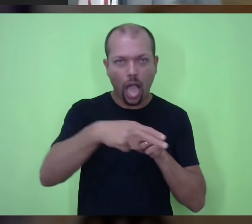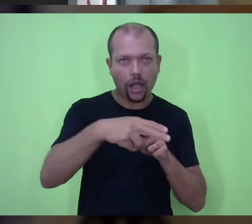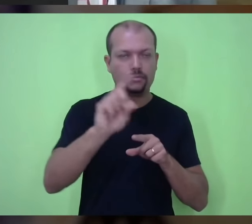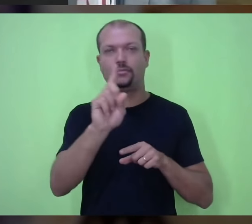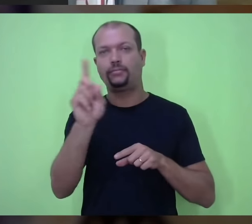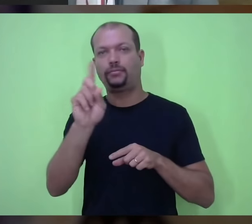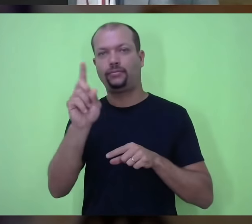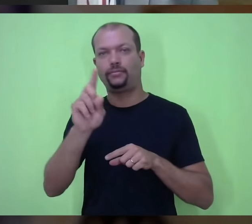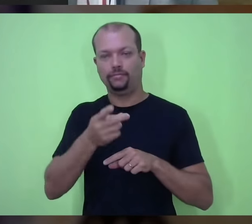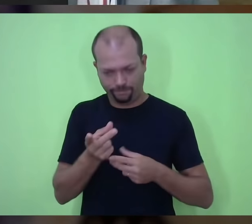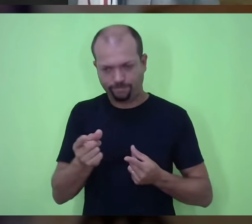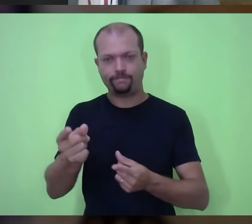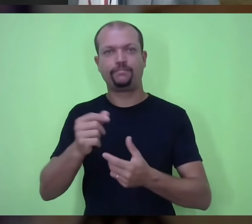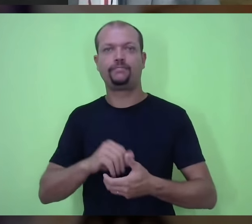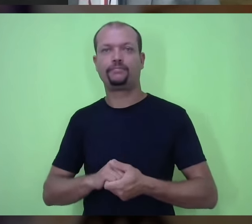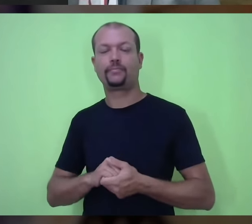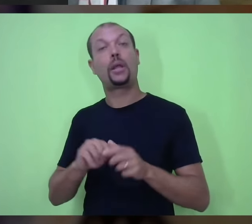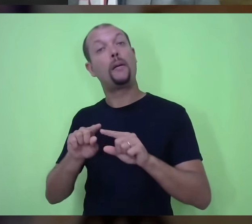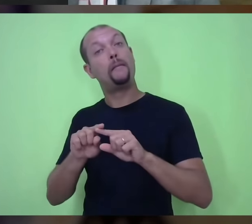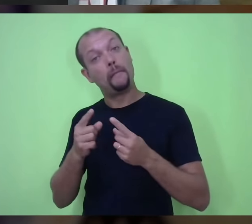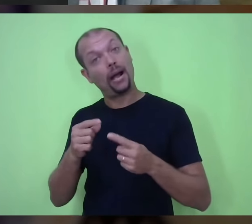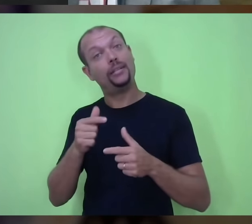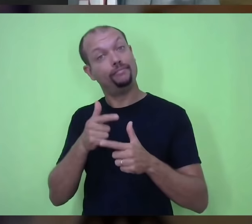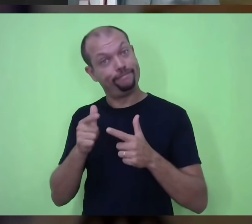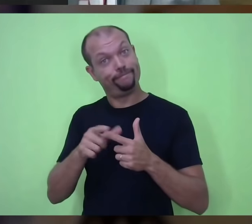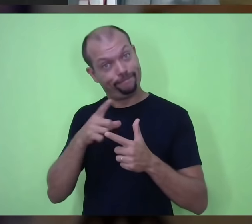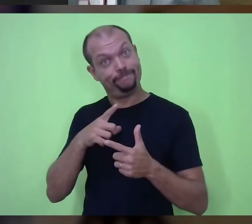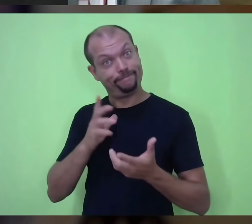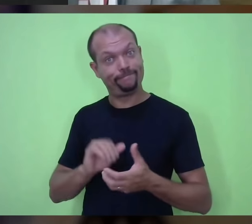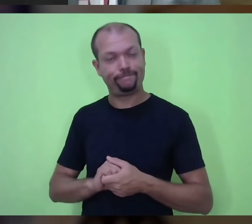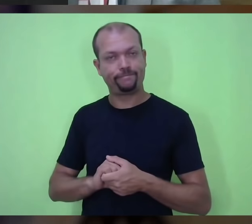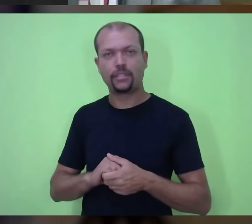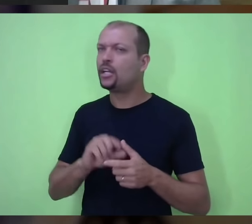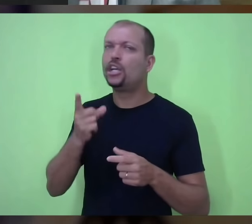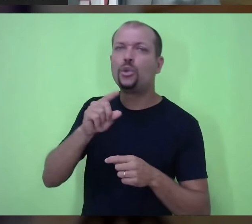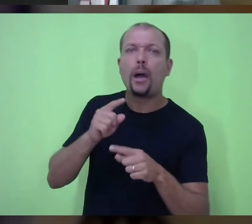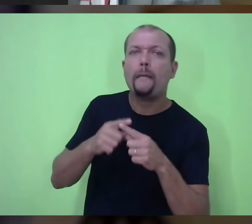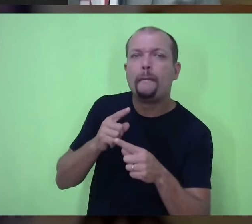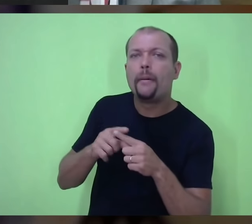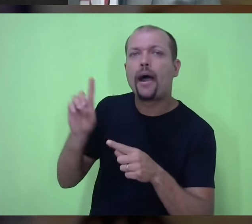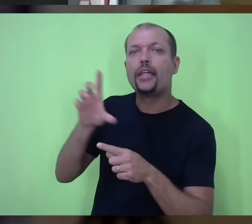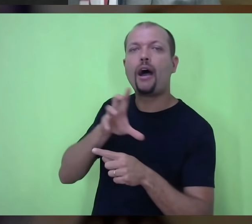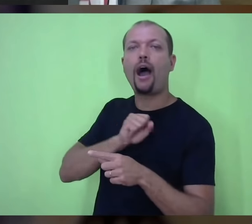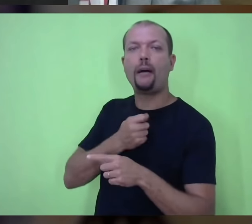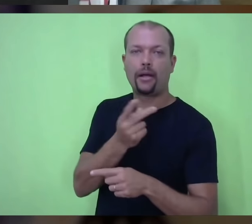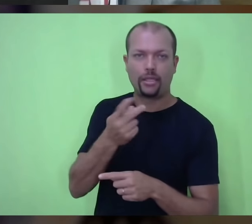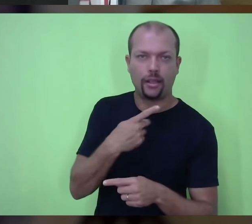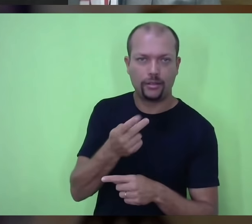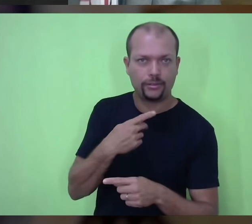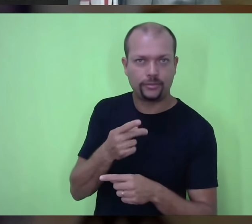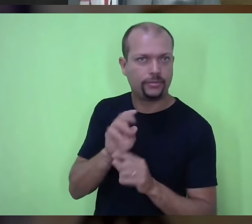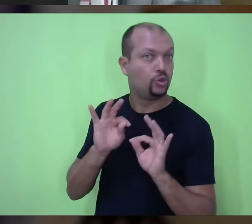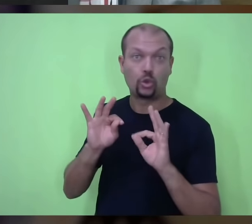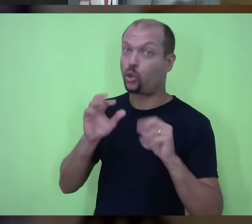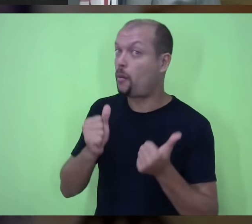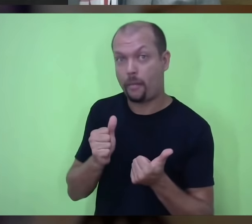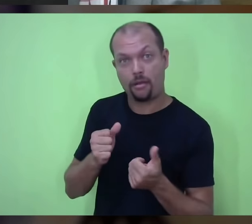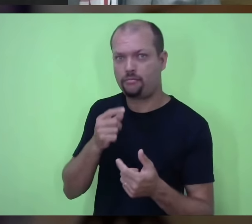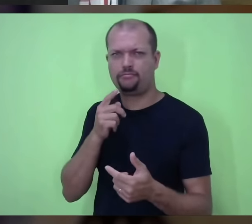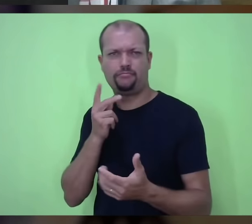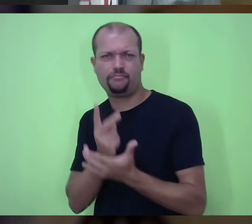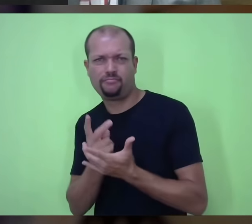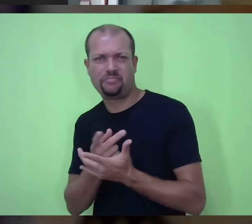pela humanidade. Só que existe uma problemática. Não é porque Deus nos ama plenamente,